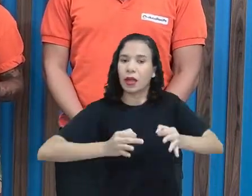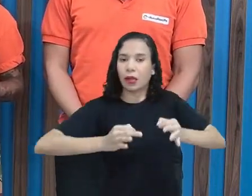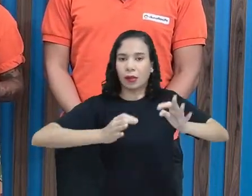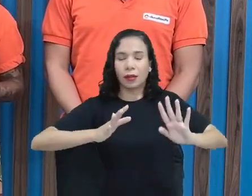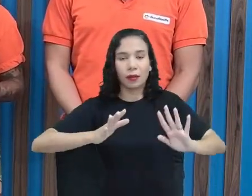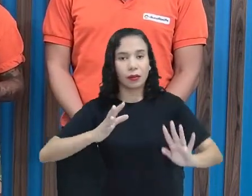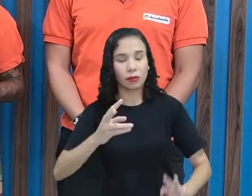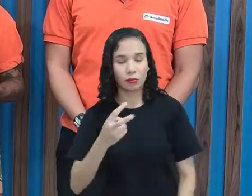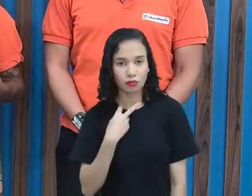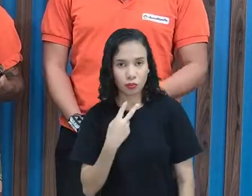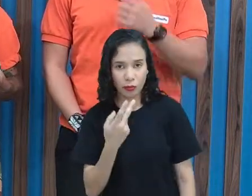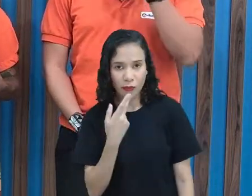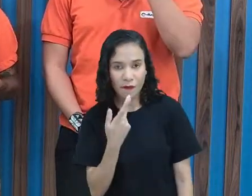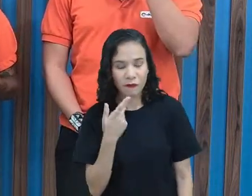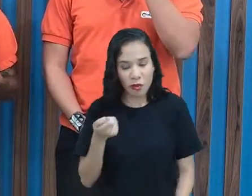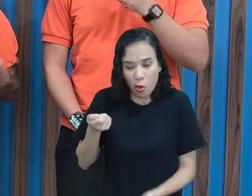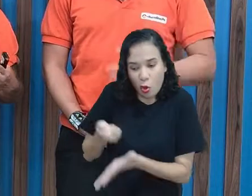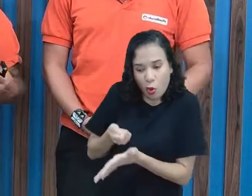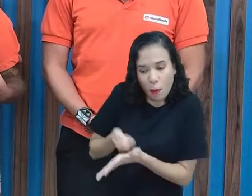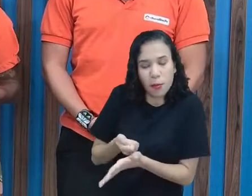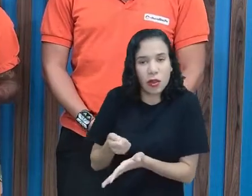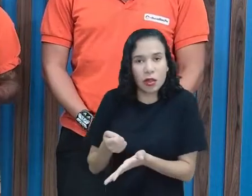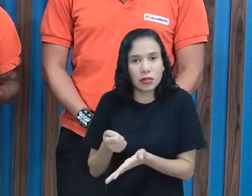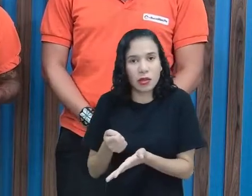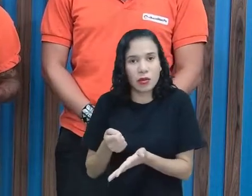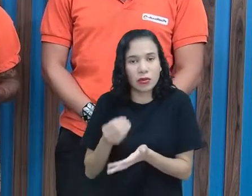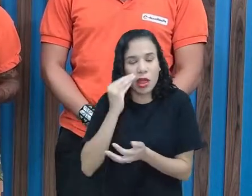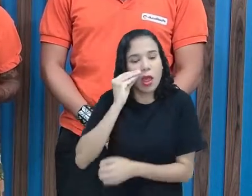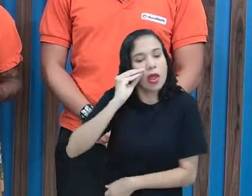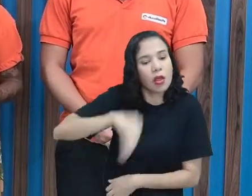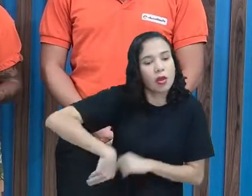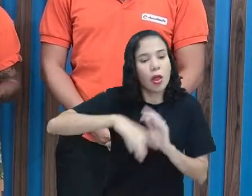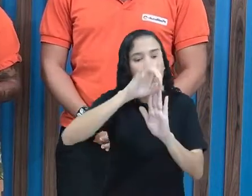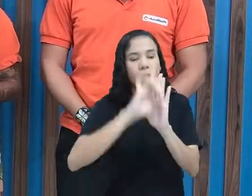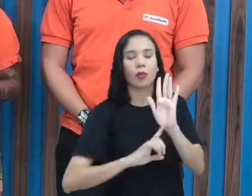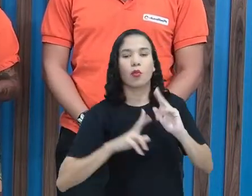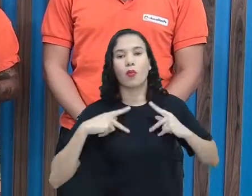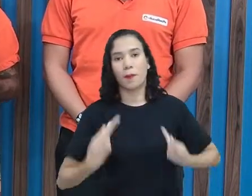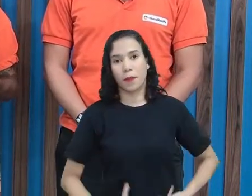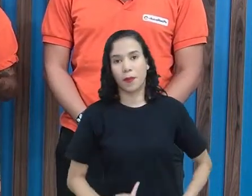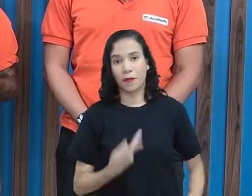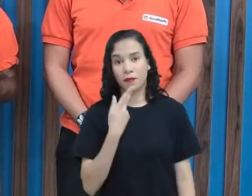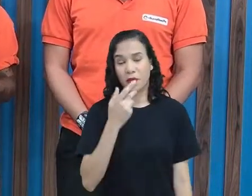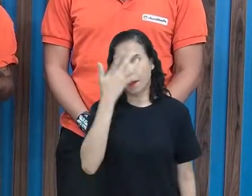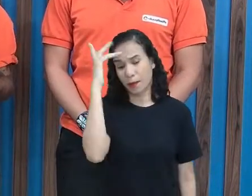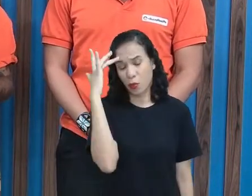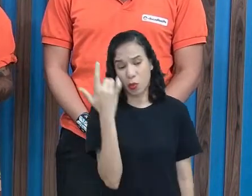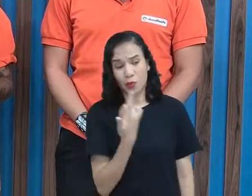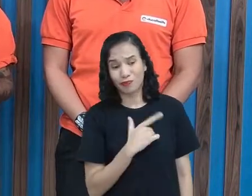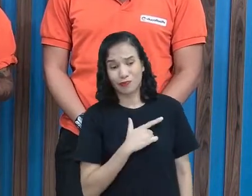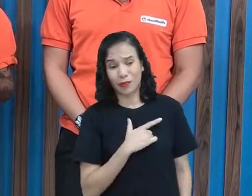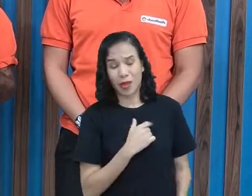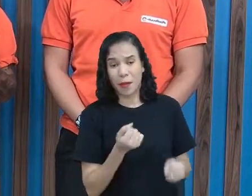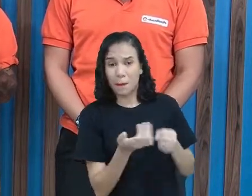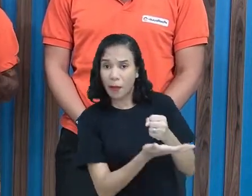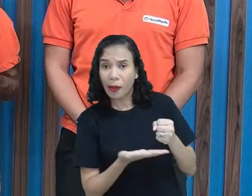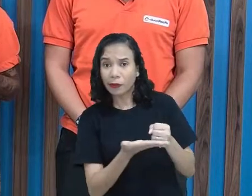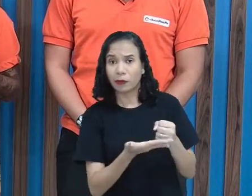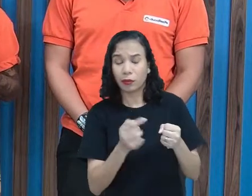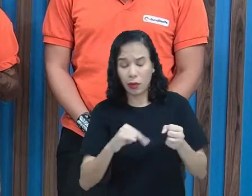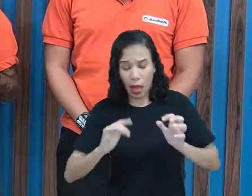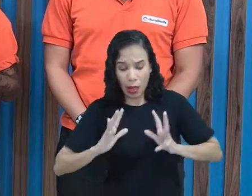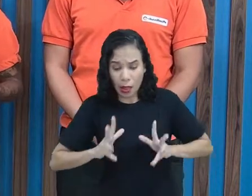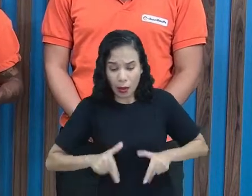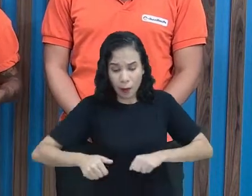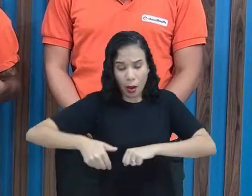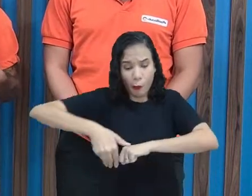pode falar em obliteração, em passar por cima dos direitos humanos, dizendo que as pessoas não têm acesso a coisas básicas, como saneamento,